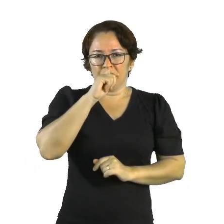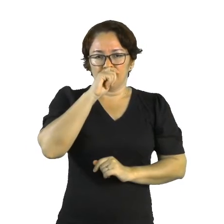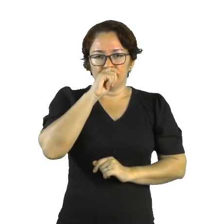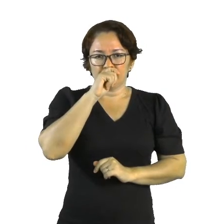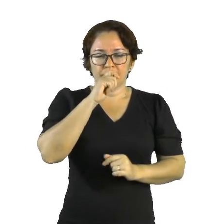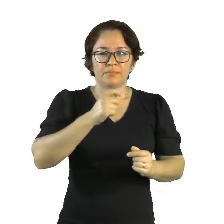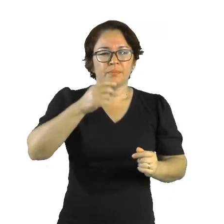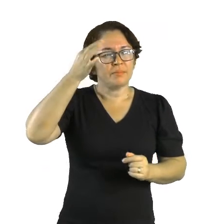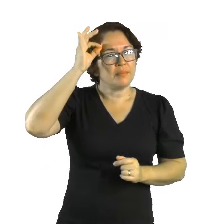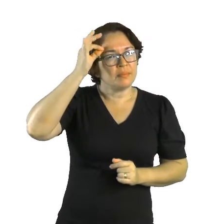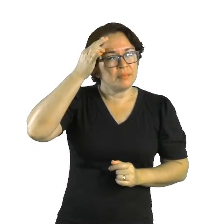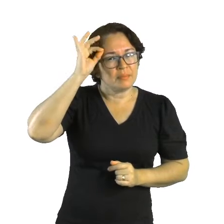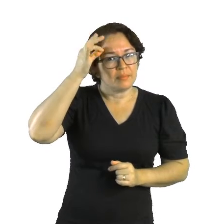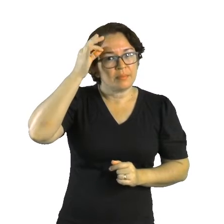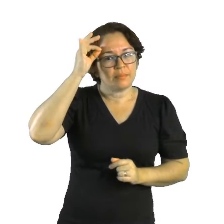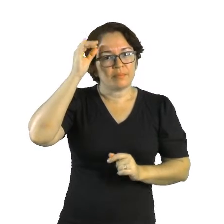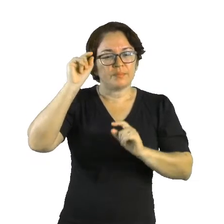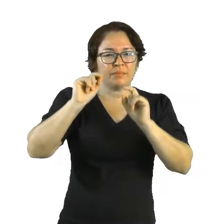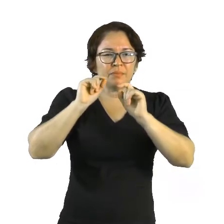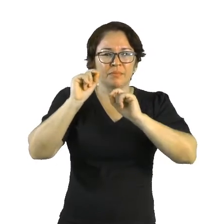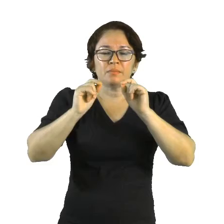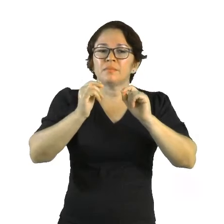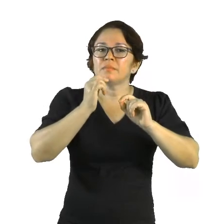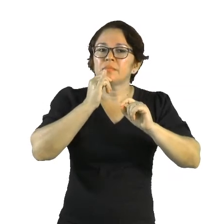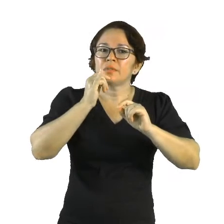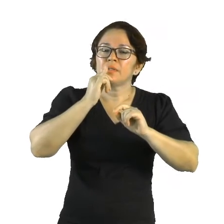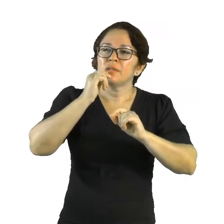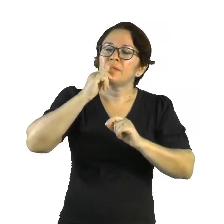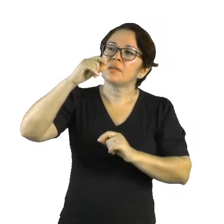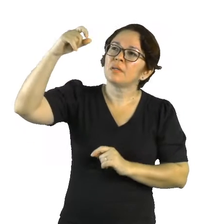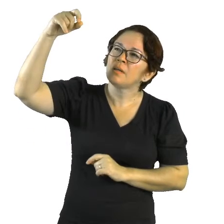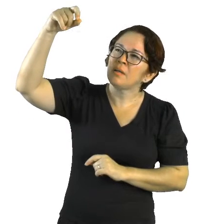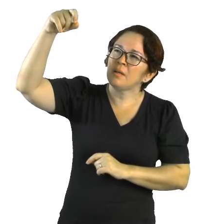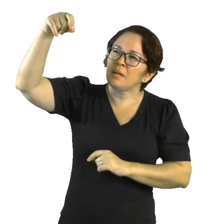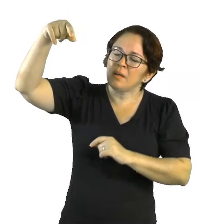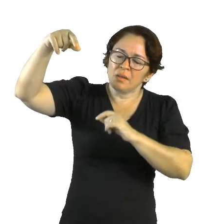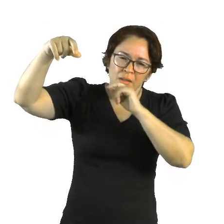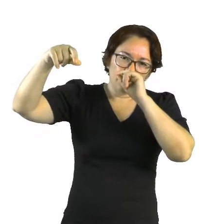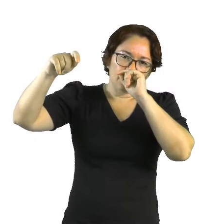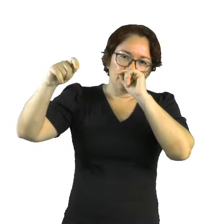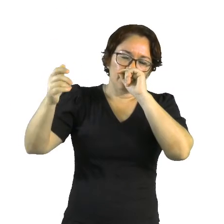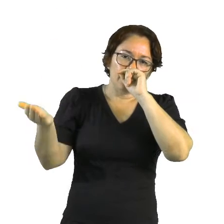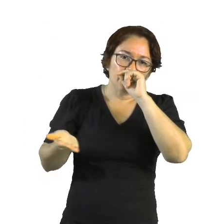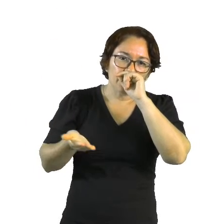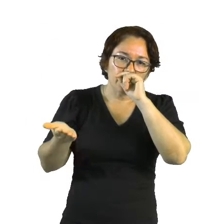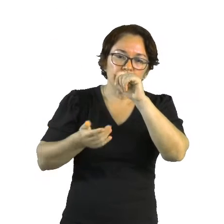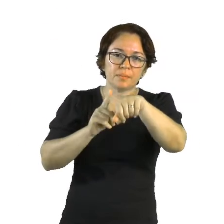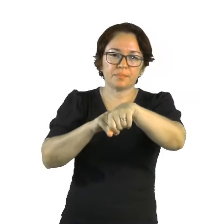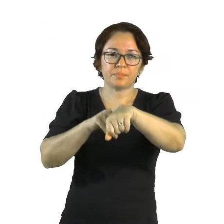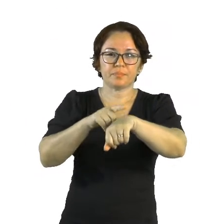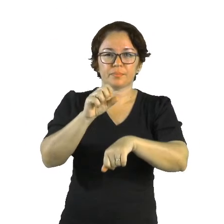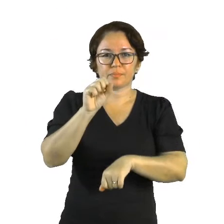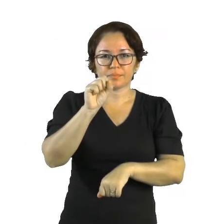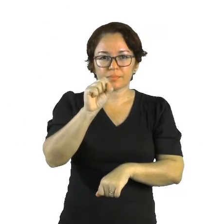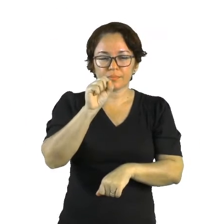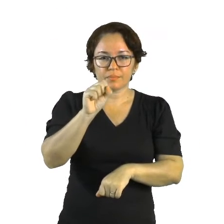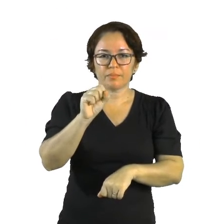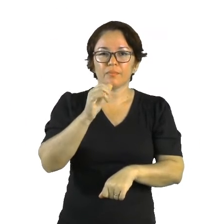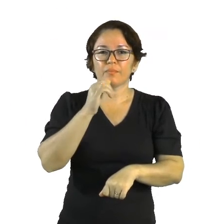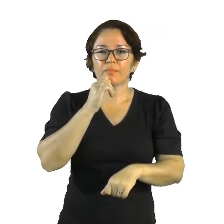Urgente. Uma gota de orvalho caiu hoje às 8 horas do